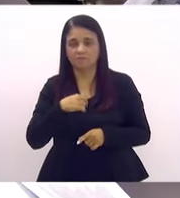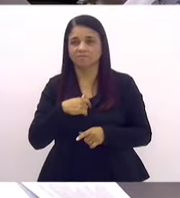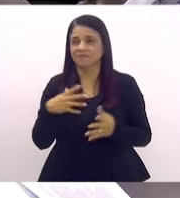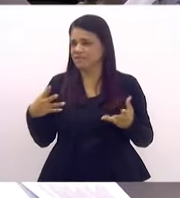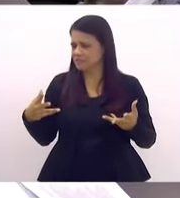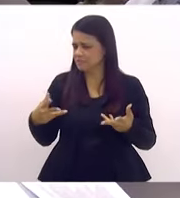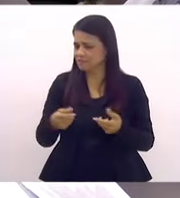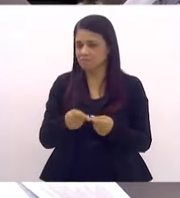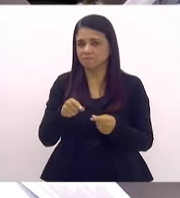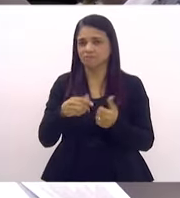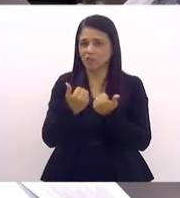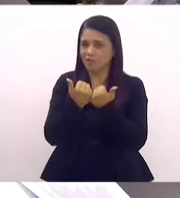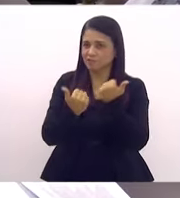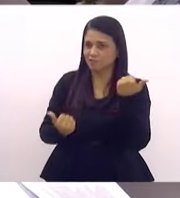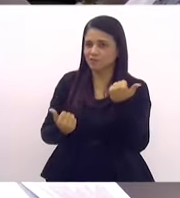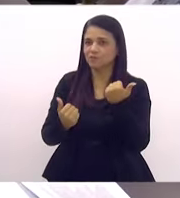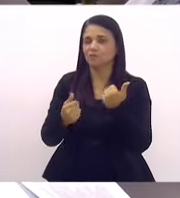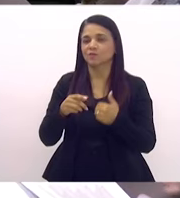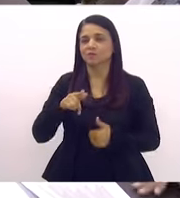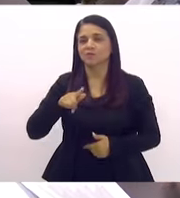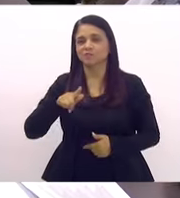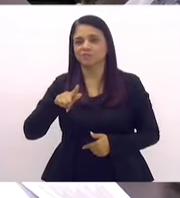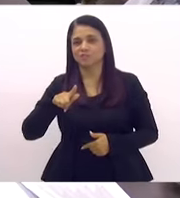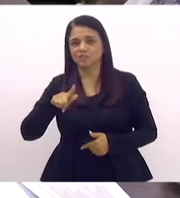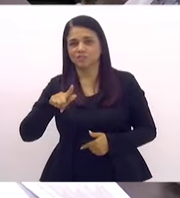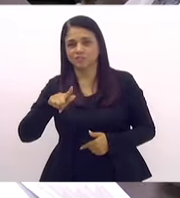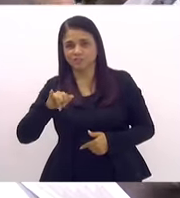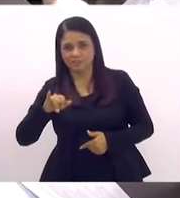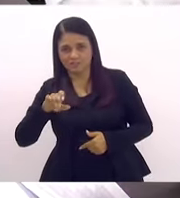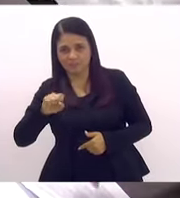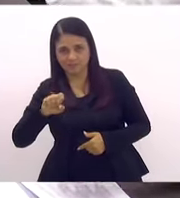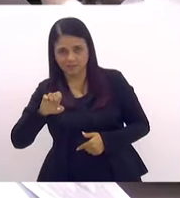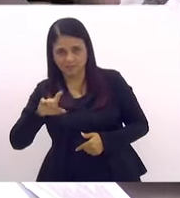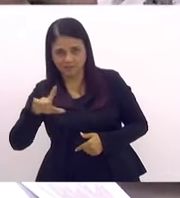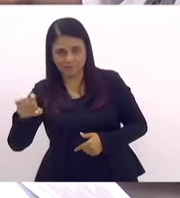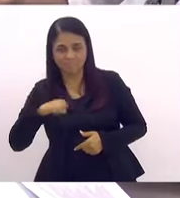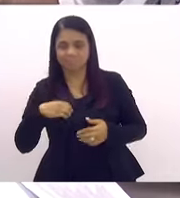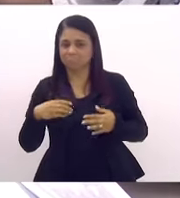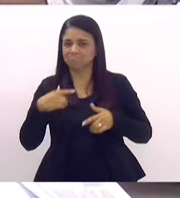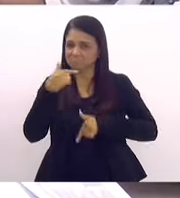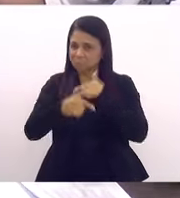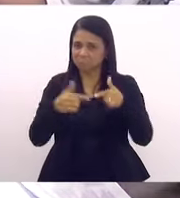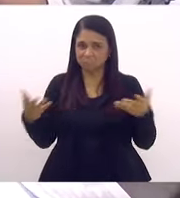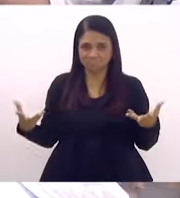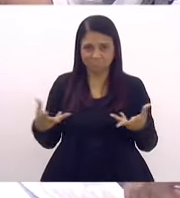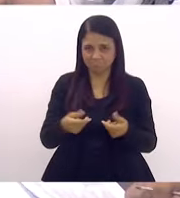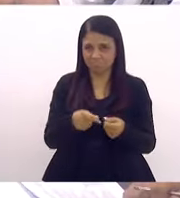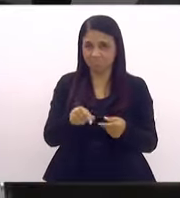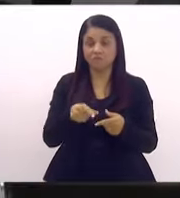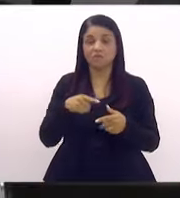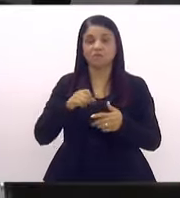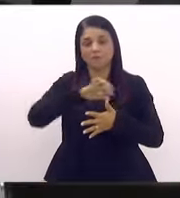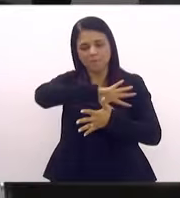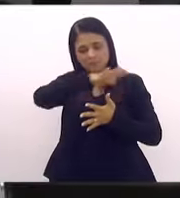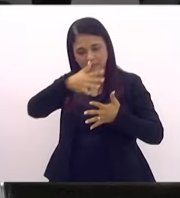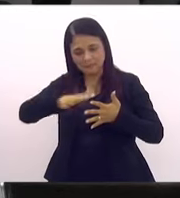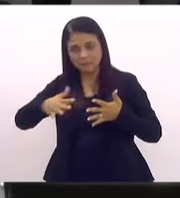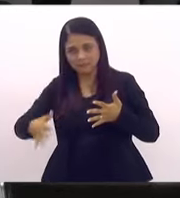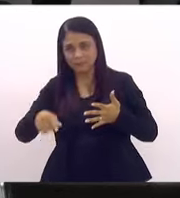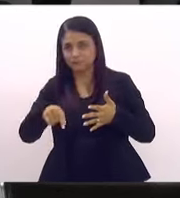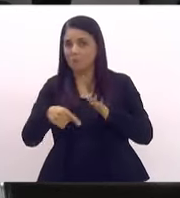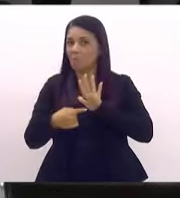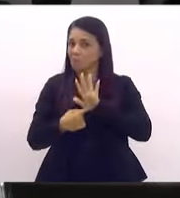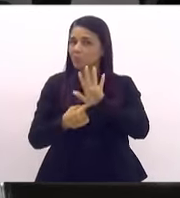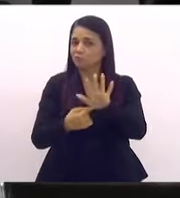a assessora... Gisele fez um trabalho impecável. Já que é Mata então... Atlântica, senhor presidente, a deputada Célia mostrou que é madeira de